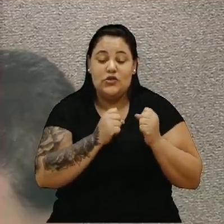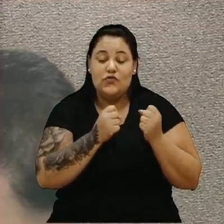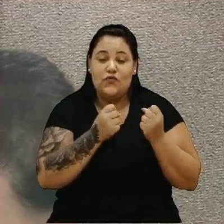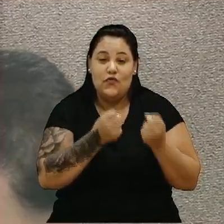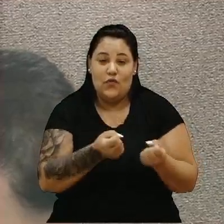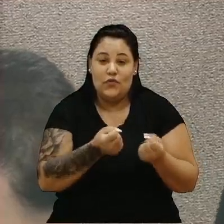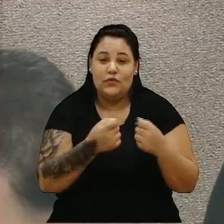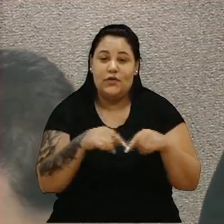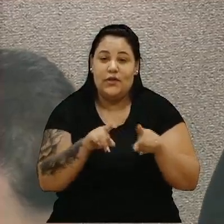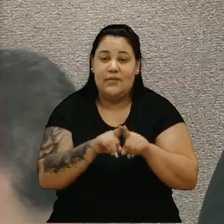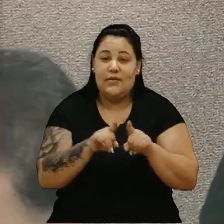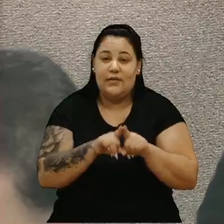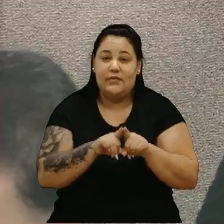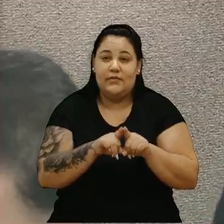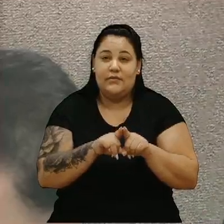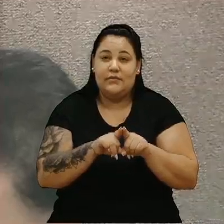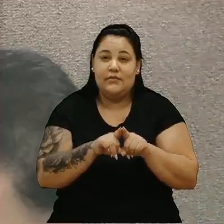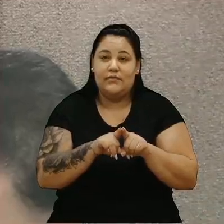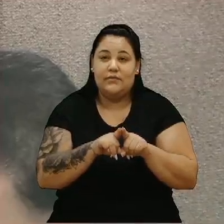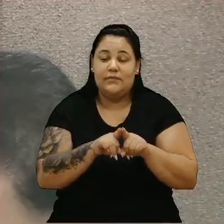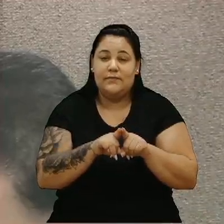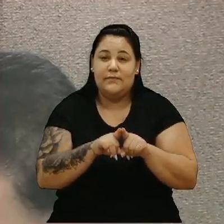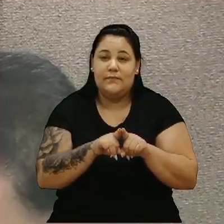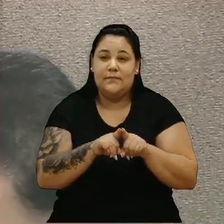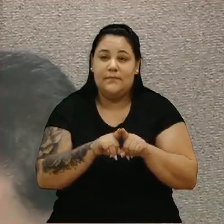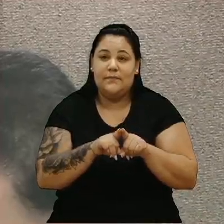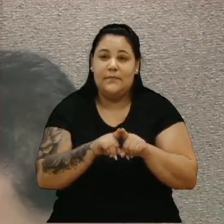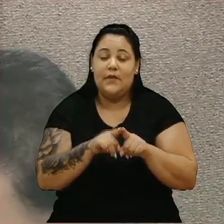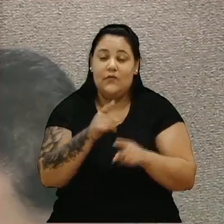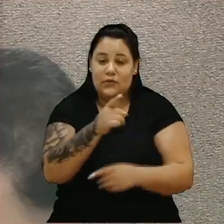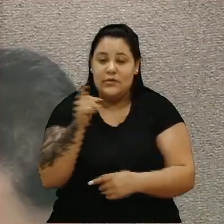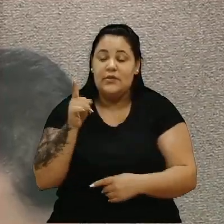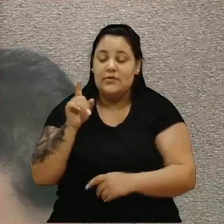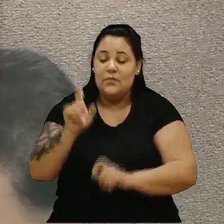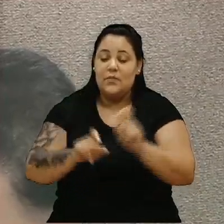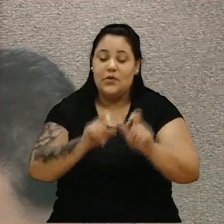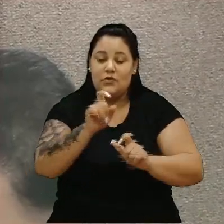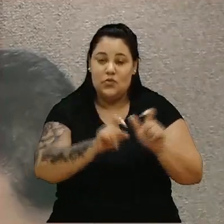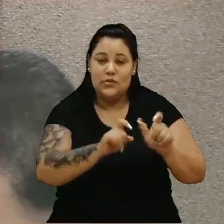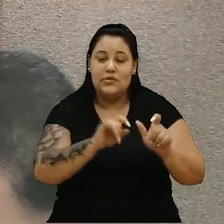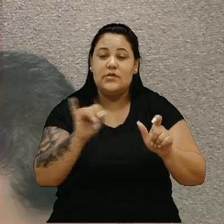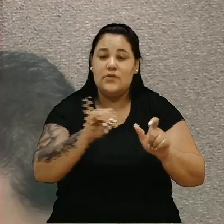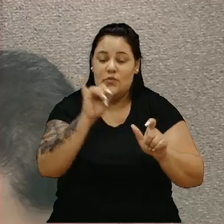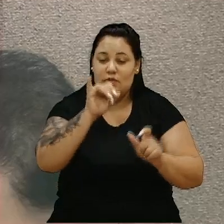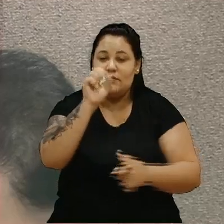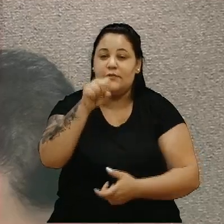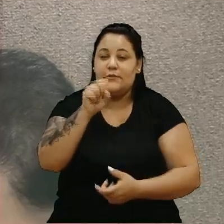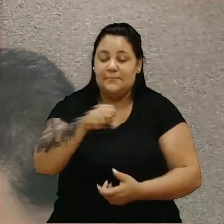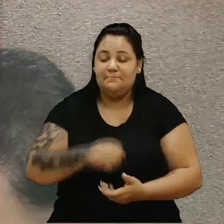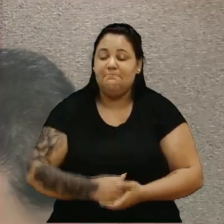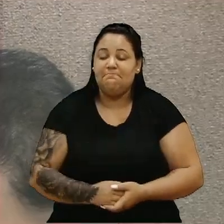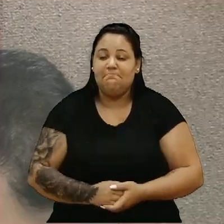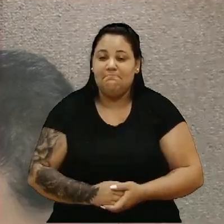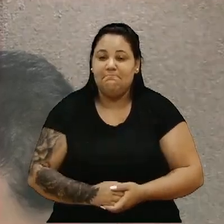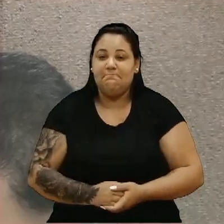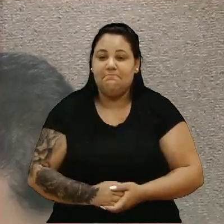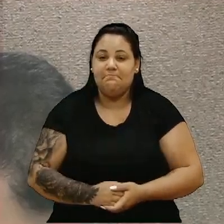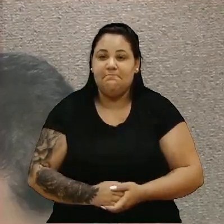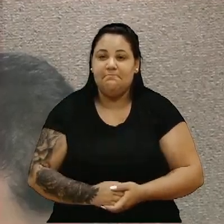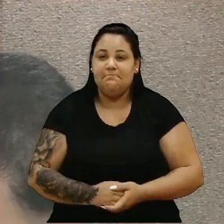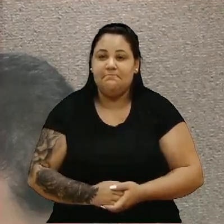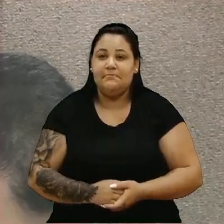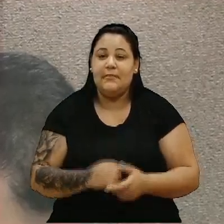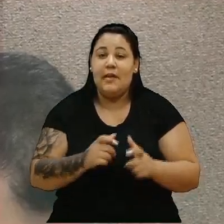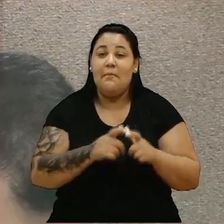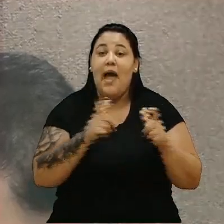reivindicações da Microempa. Os senhores são muito importantes. São a maior